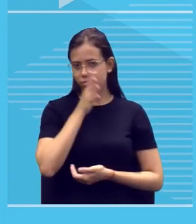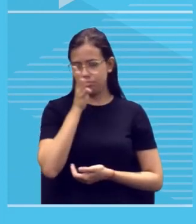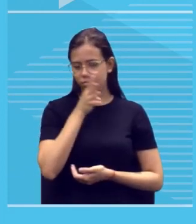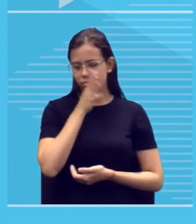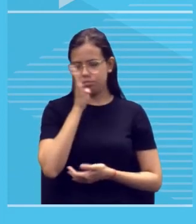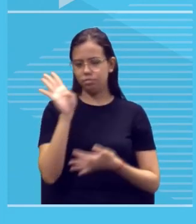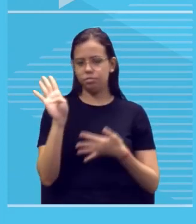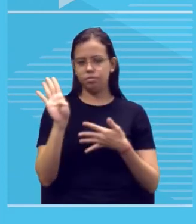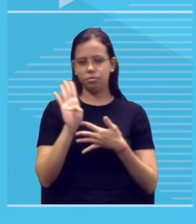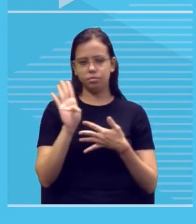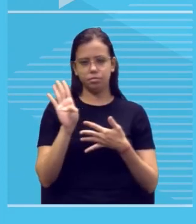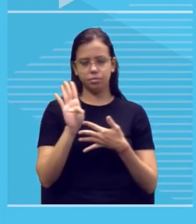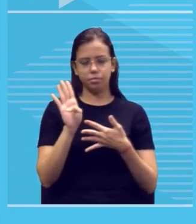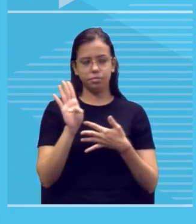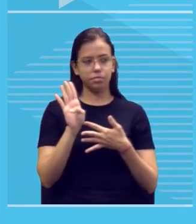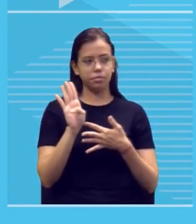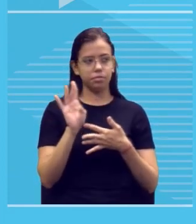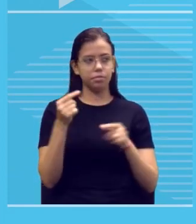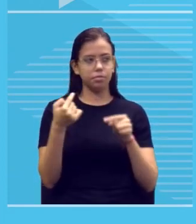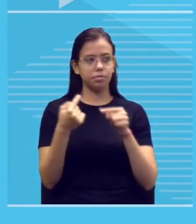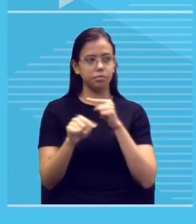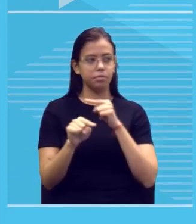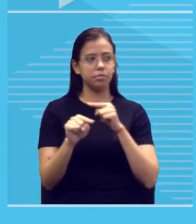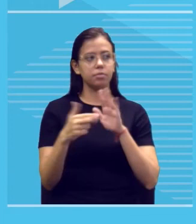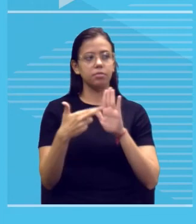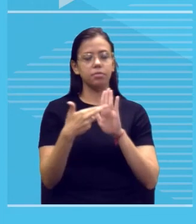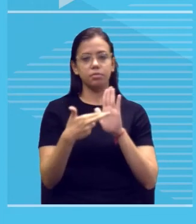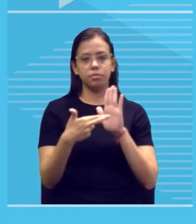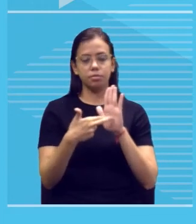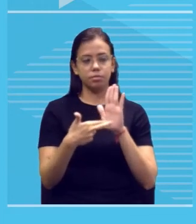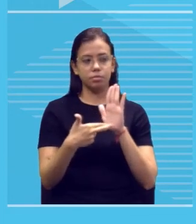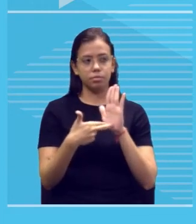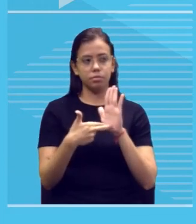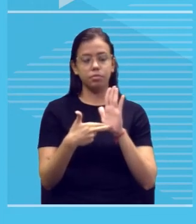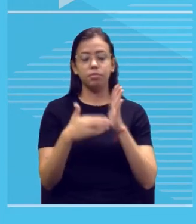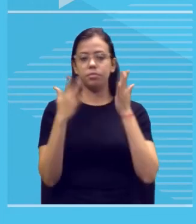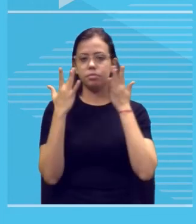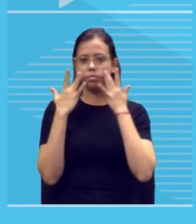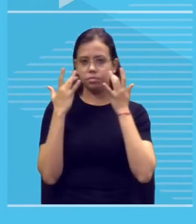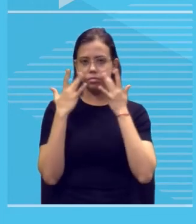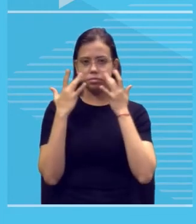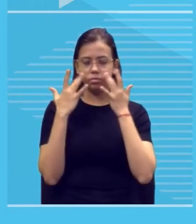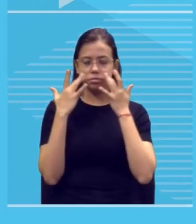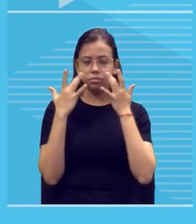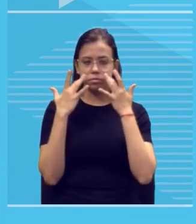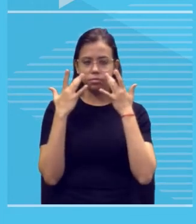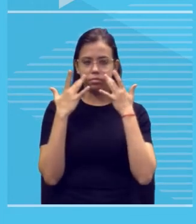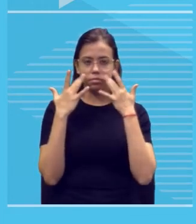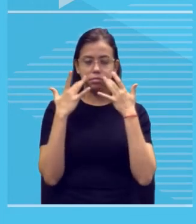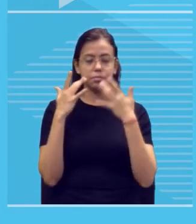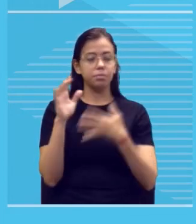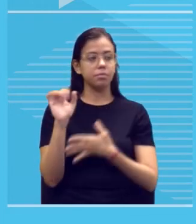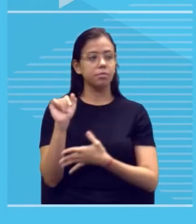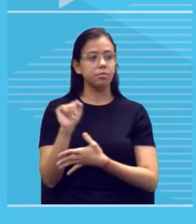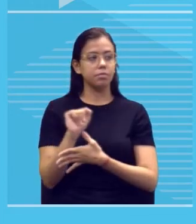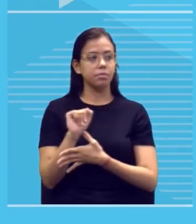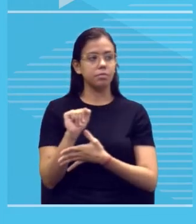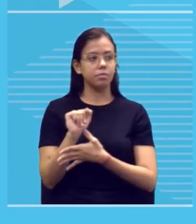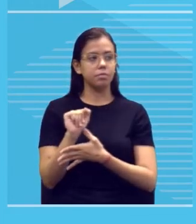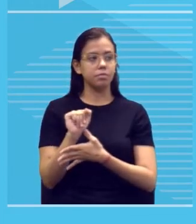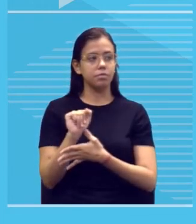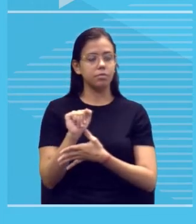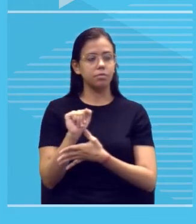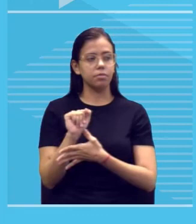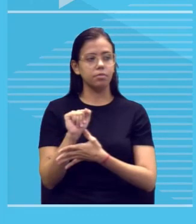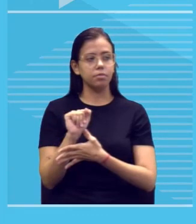B apresenta condições que não estão dentro dos parâmetros de teatro algum imagine Teatro Épico dele a letra